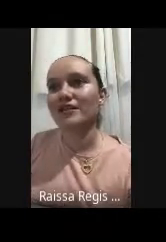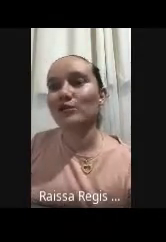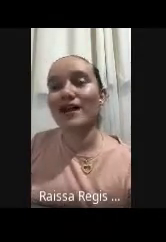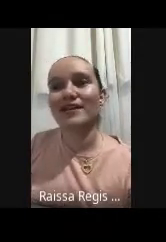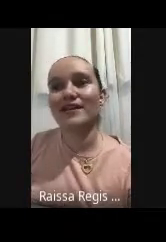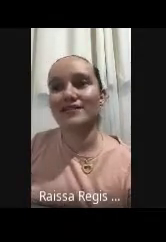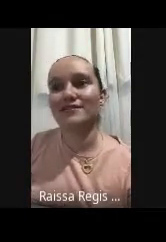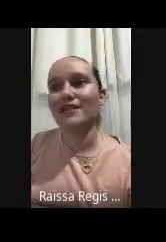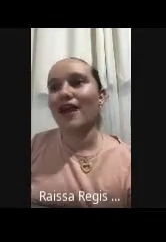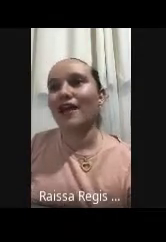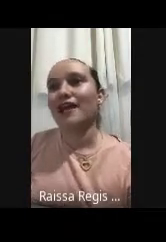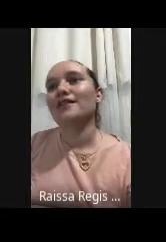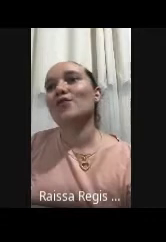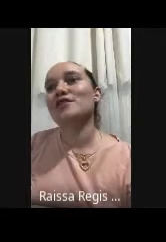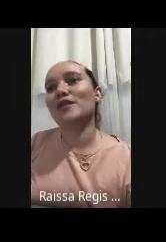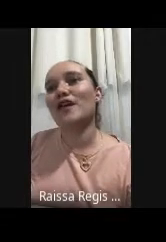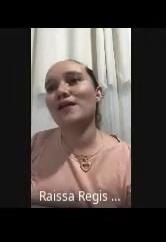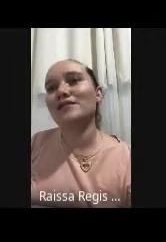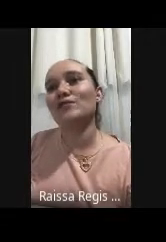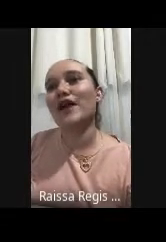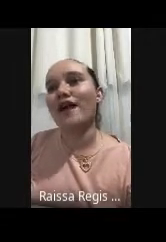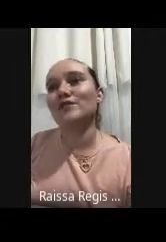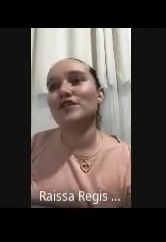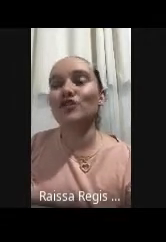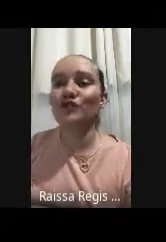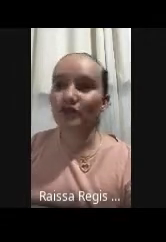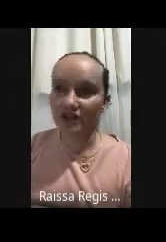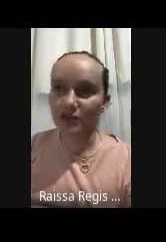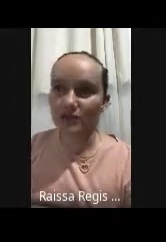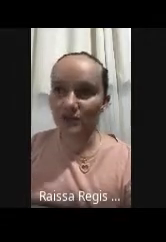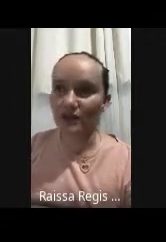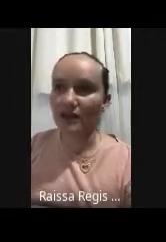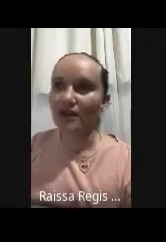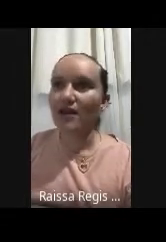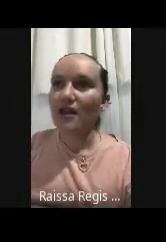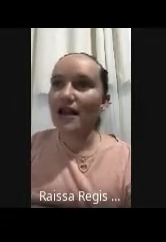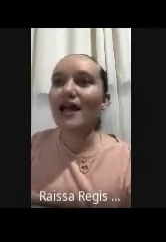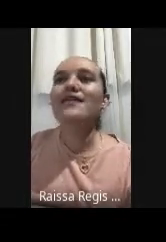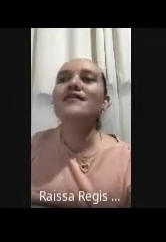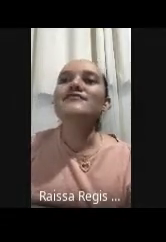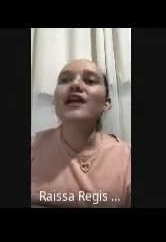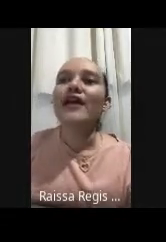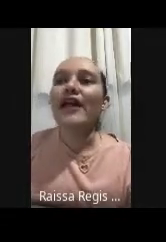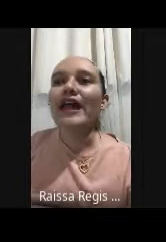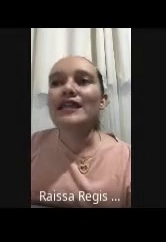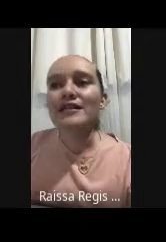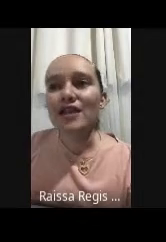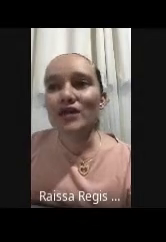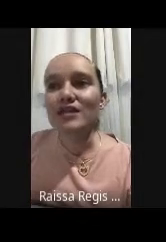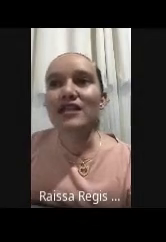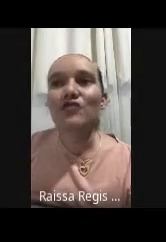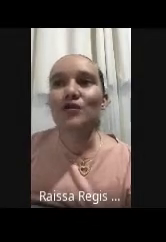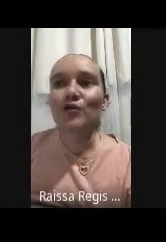está escrito lugar em Elis. Então, isso aqui representa o lugar. Então, se a gente for traduzir isso aqui, cada